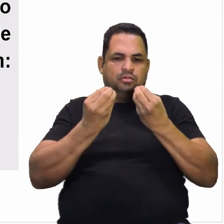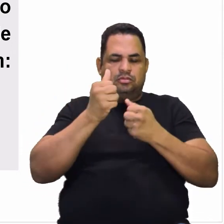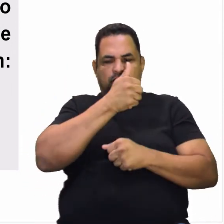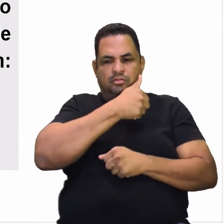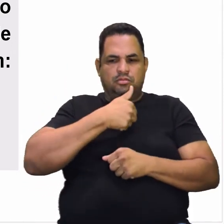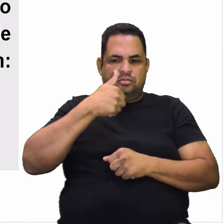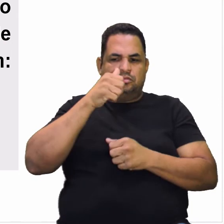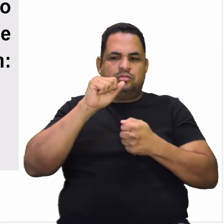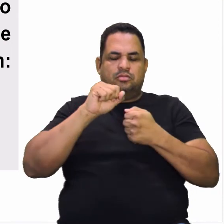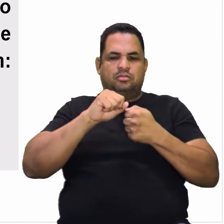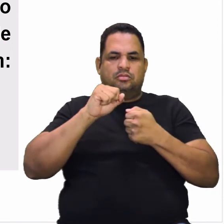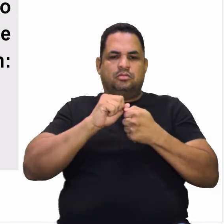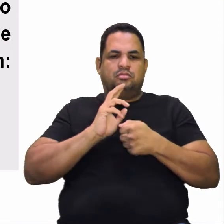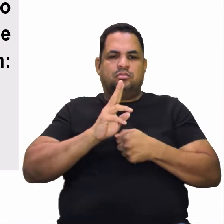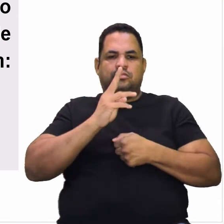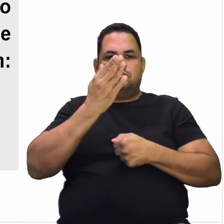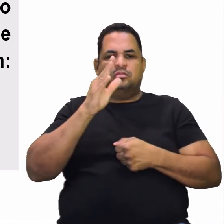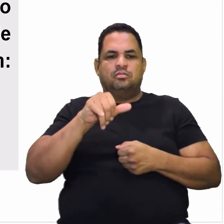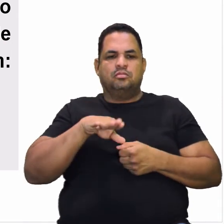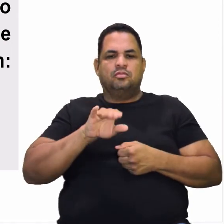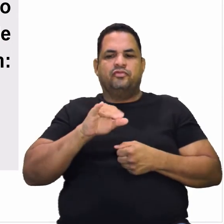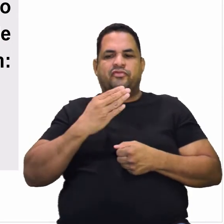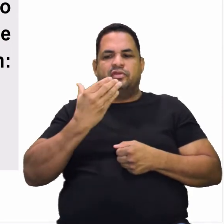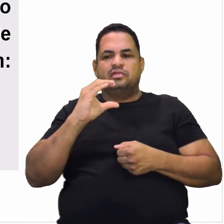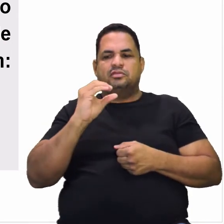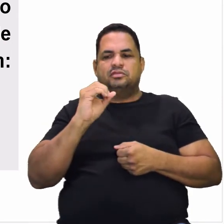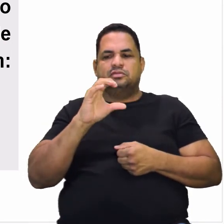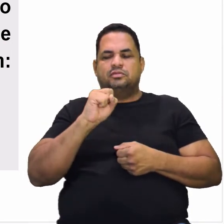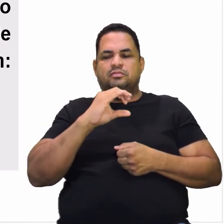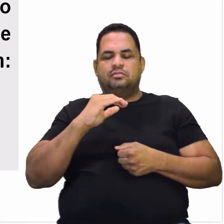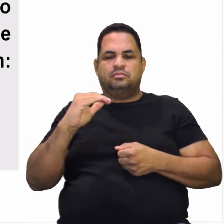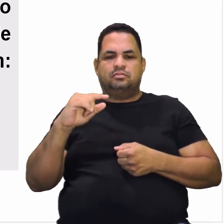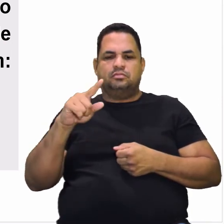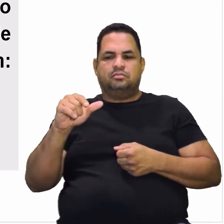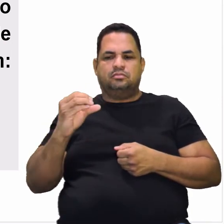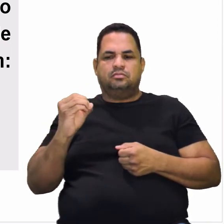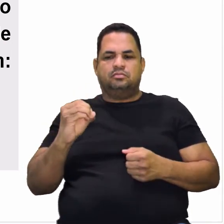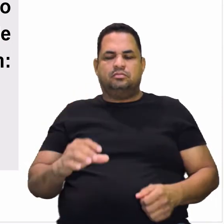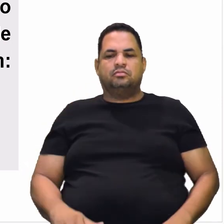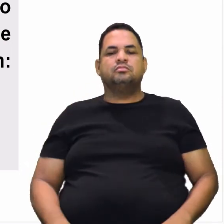como é feito esse processo de mumificação.